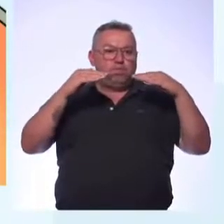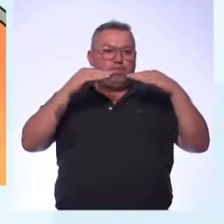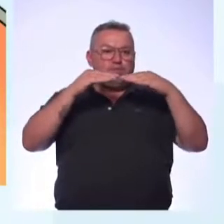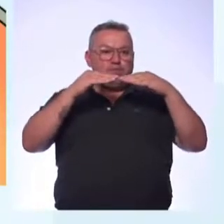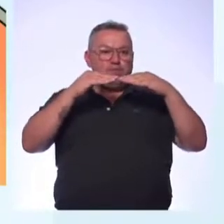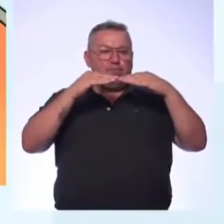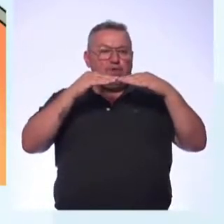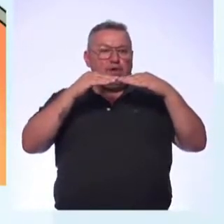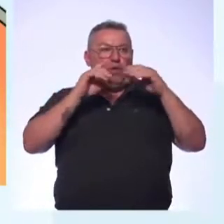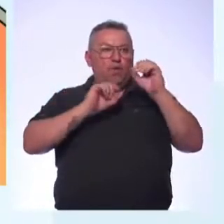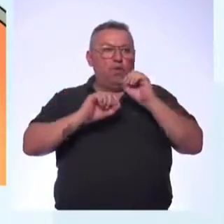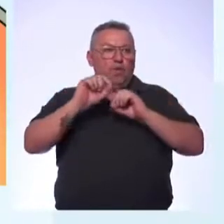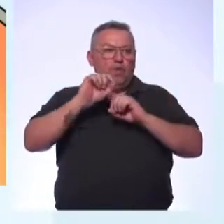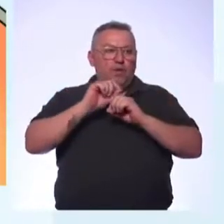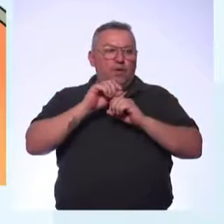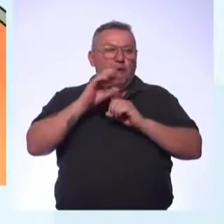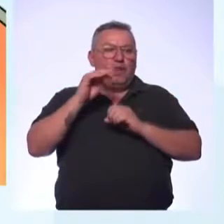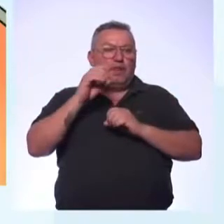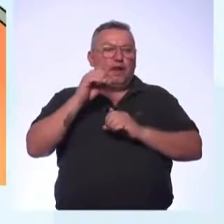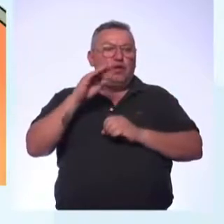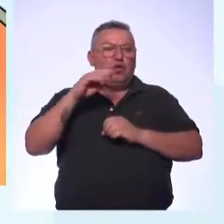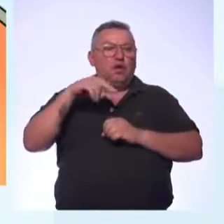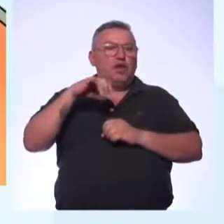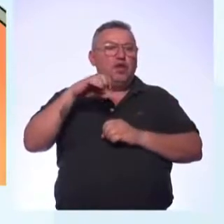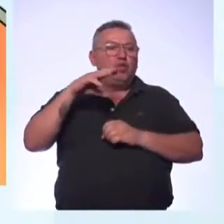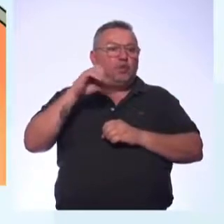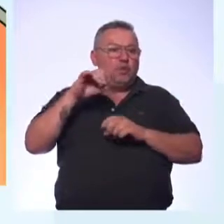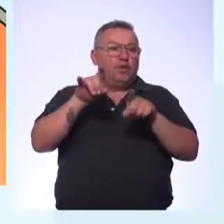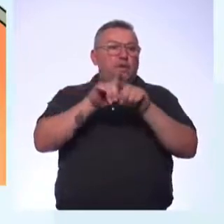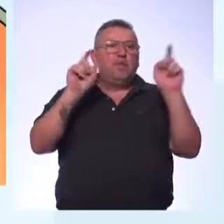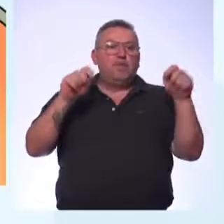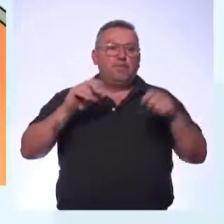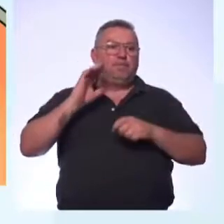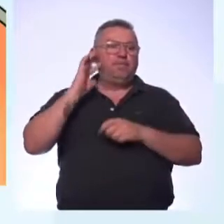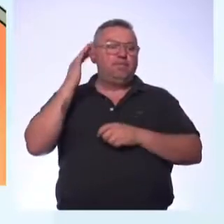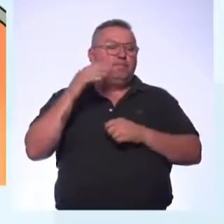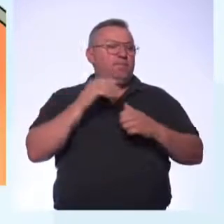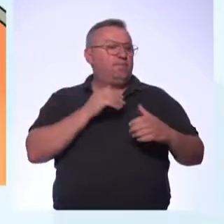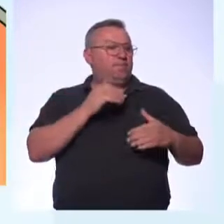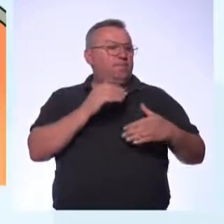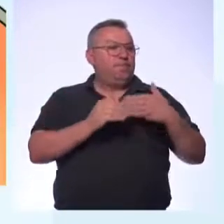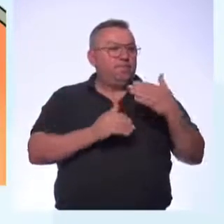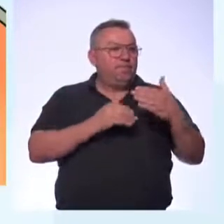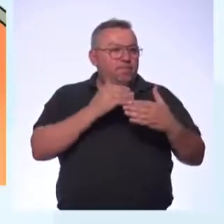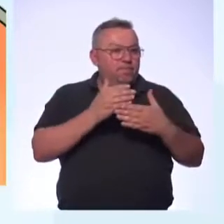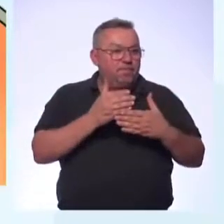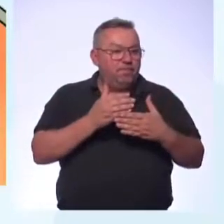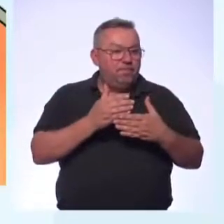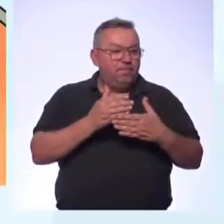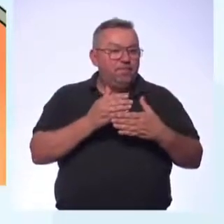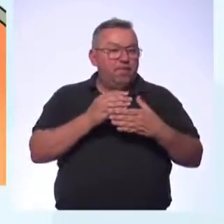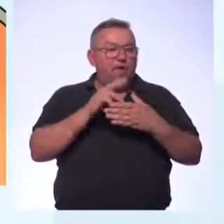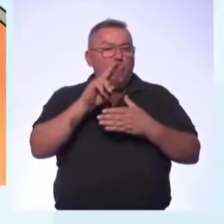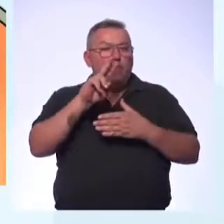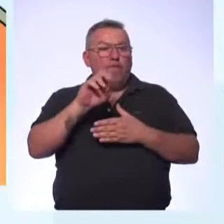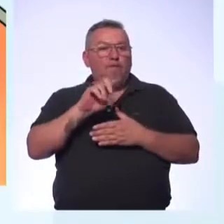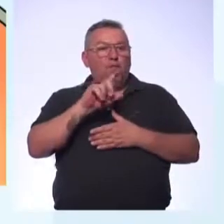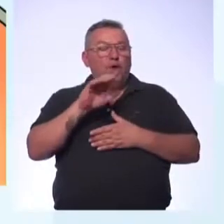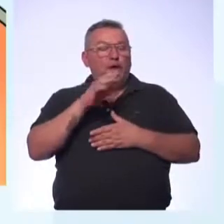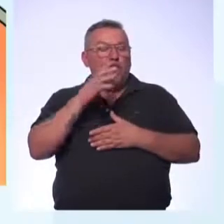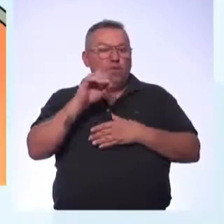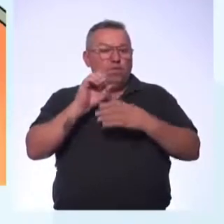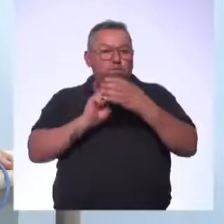temos o processo de tectonismo e também pode acontecer o processo de vulcanismo. Então, quando